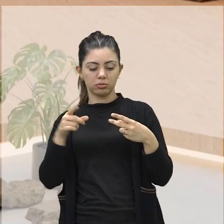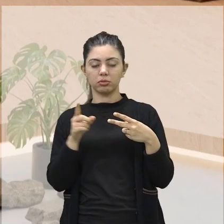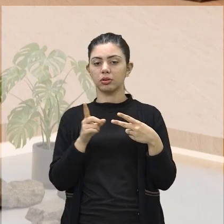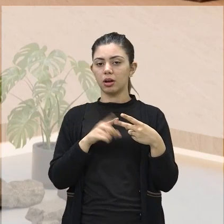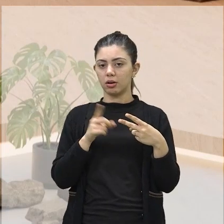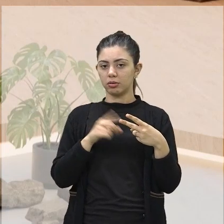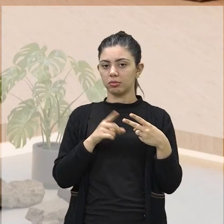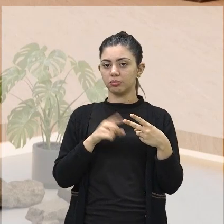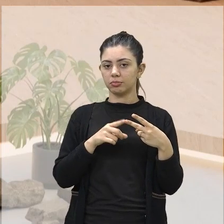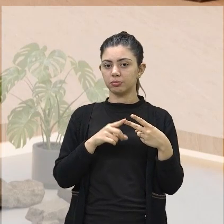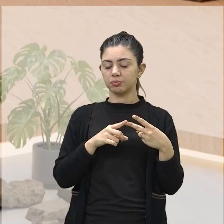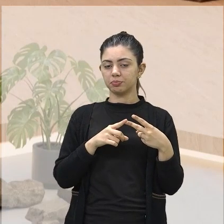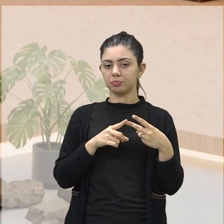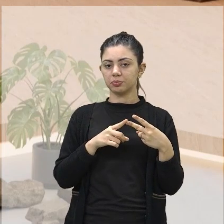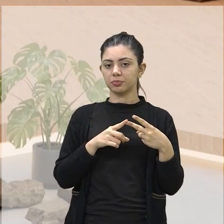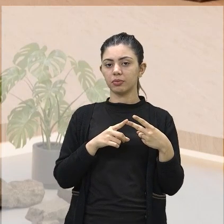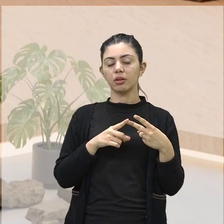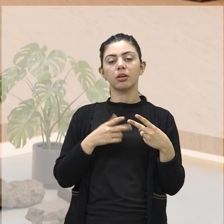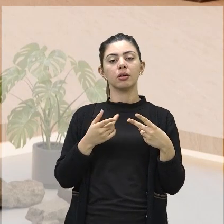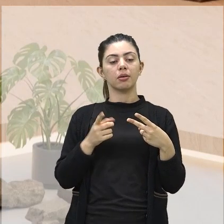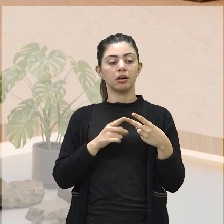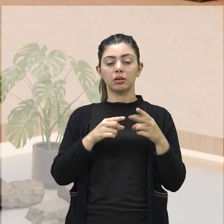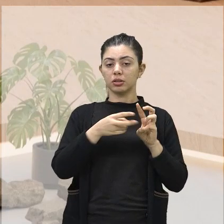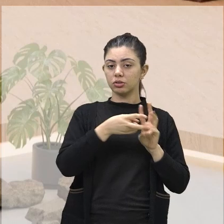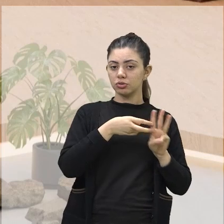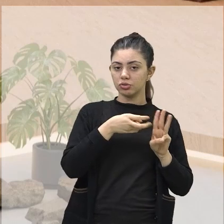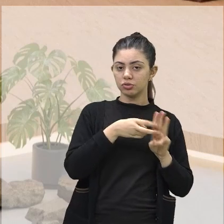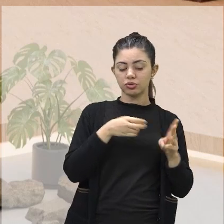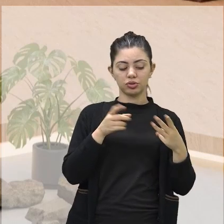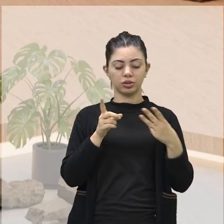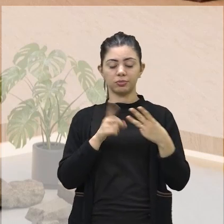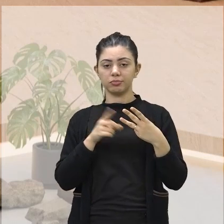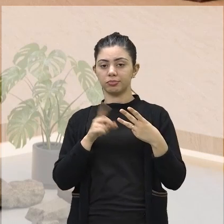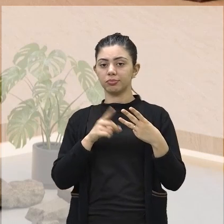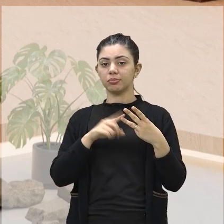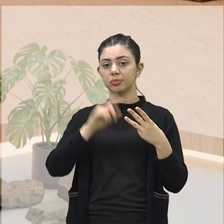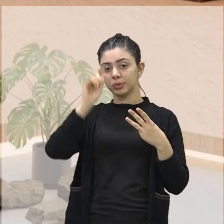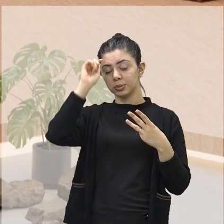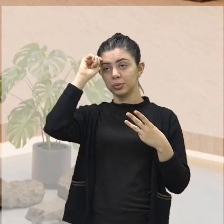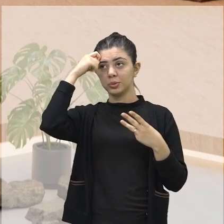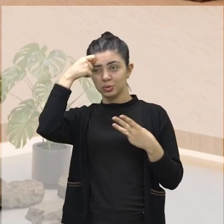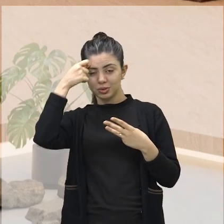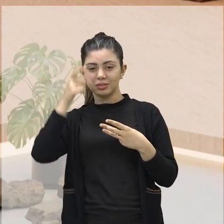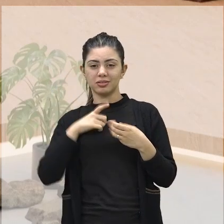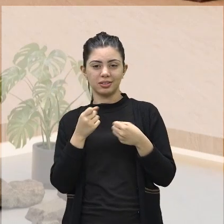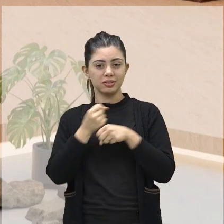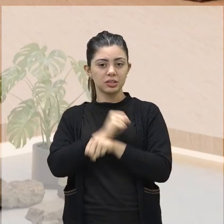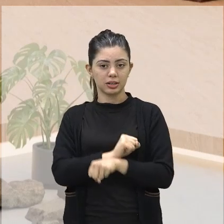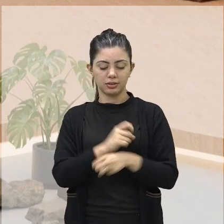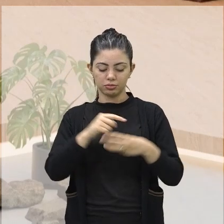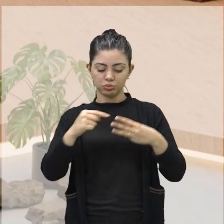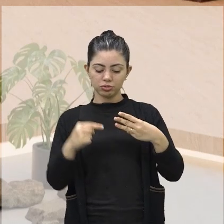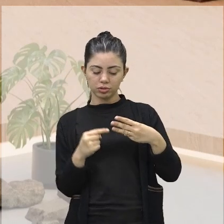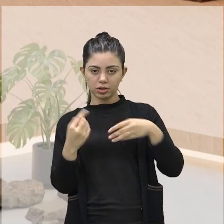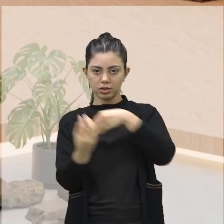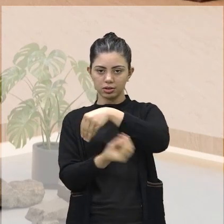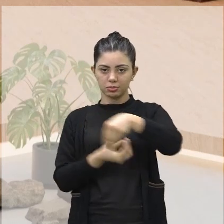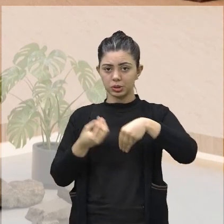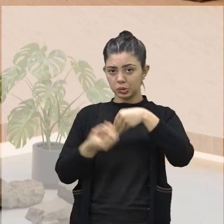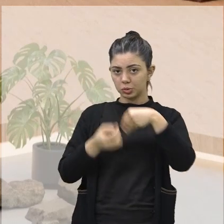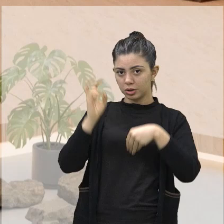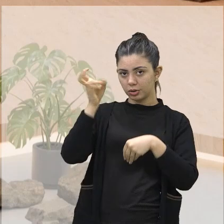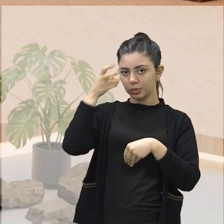branca portuguesa, da cultura indígena e da cultura dos negros escravizados. Então, a partir,